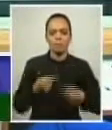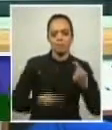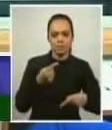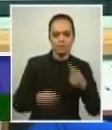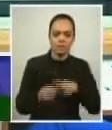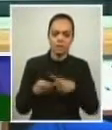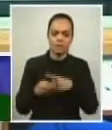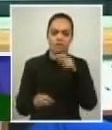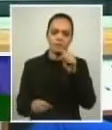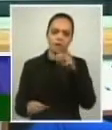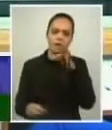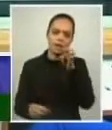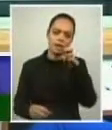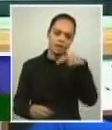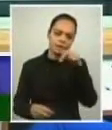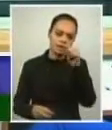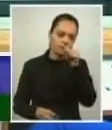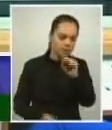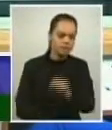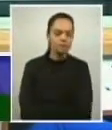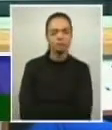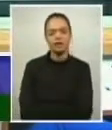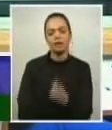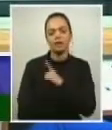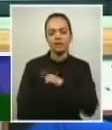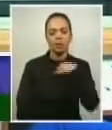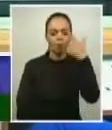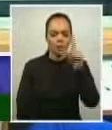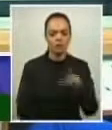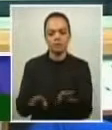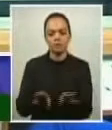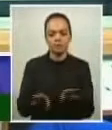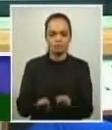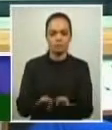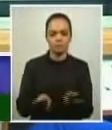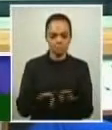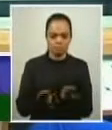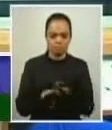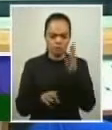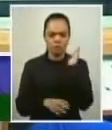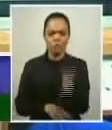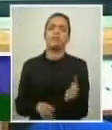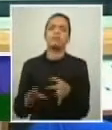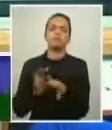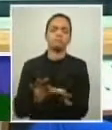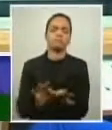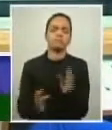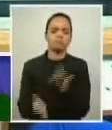Atenas e a uma outra noção diretamente vinculada